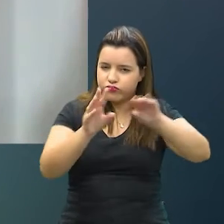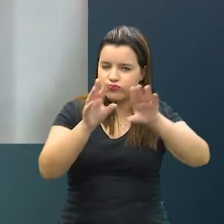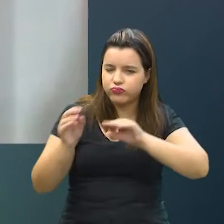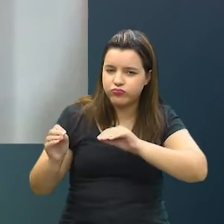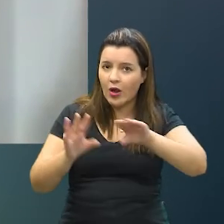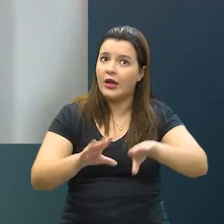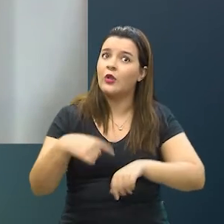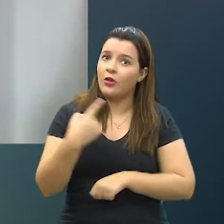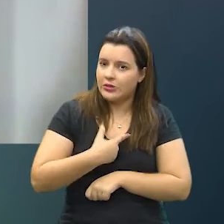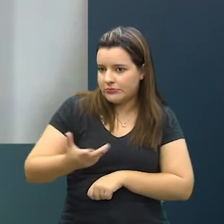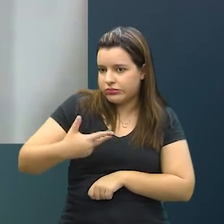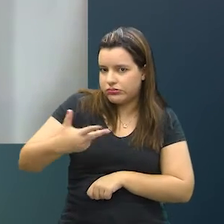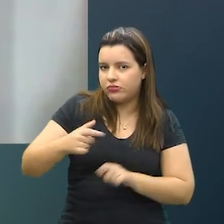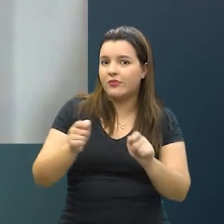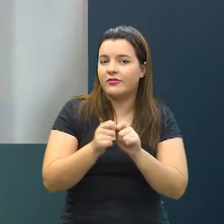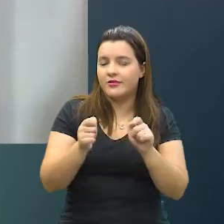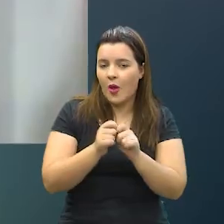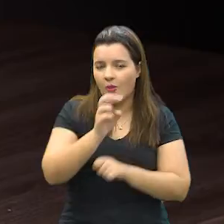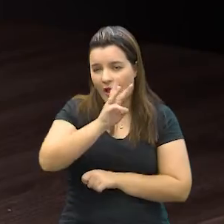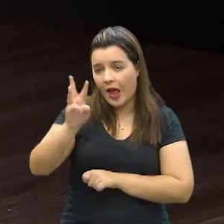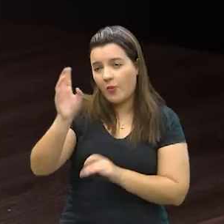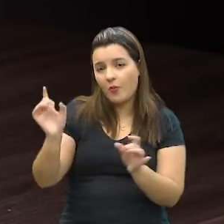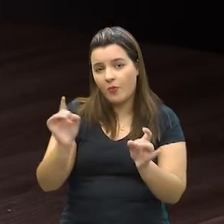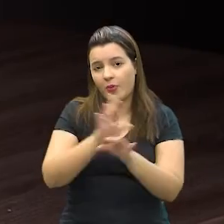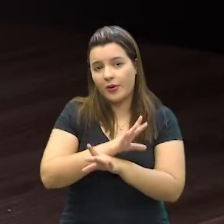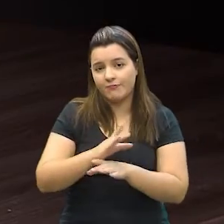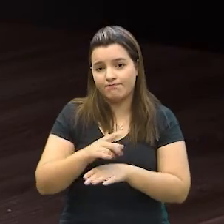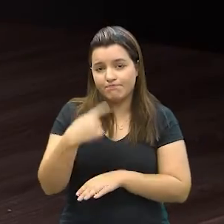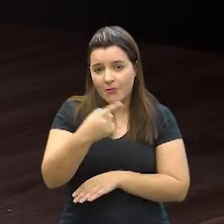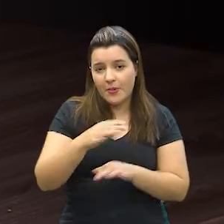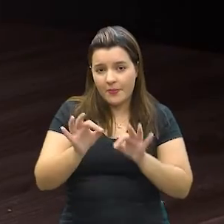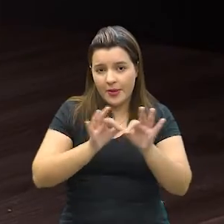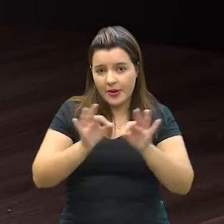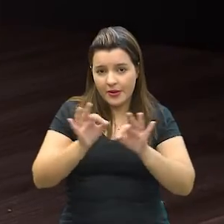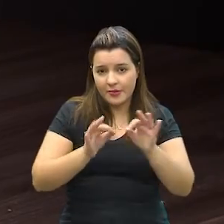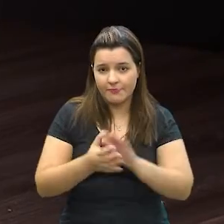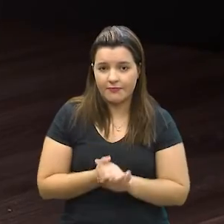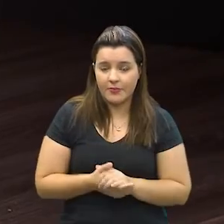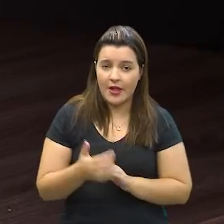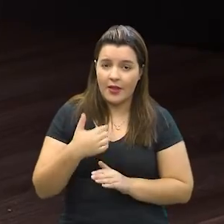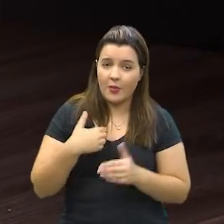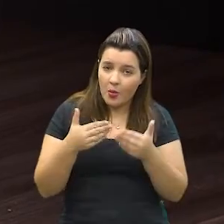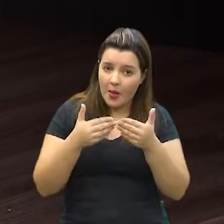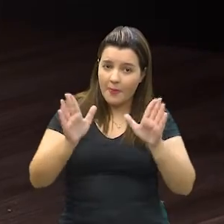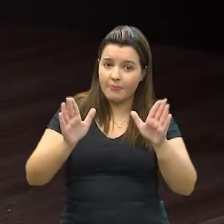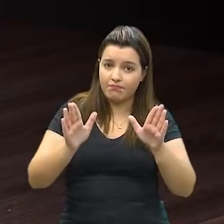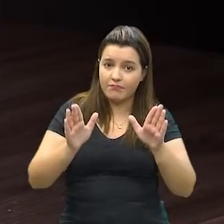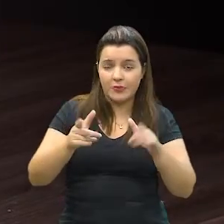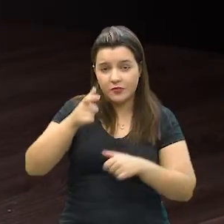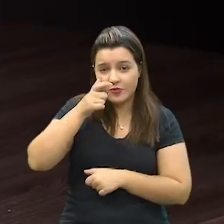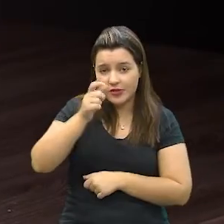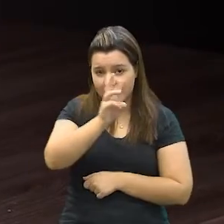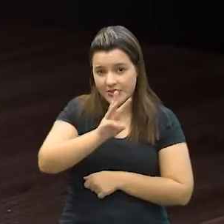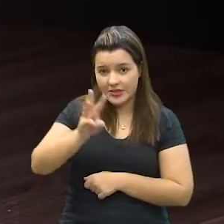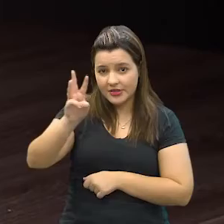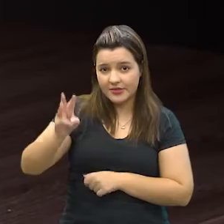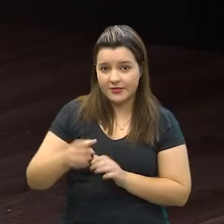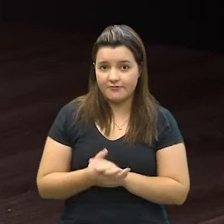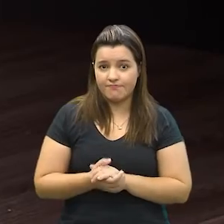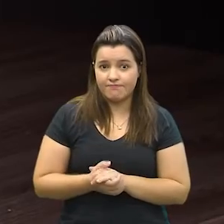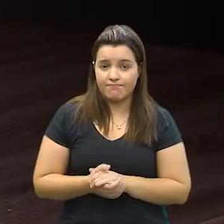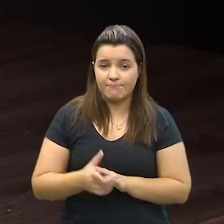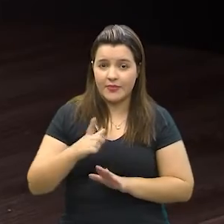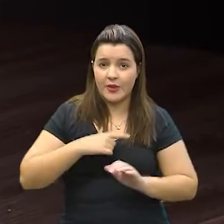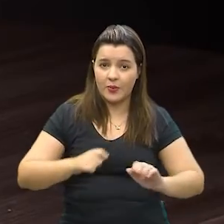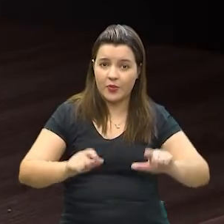quem quer se capacitar e quem quer se preparar. Estou inclusive com o site do Sebrae aberto aqui e quando a gente abre aparece